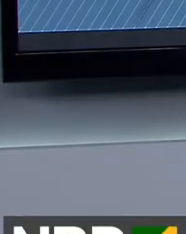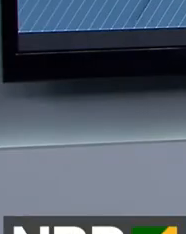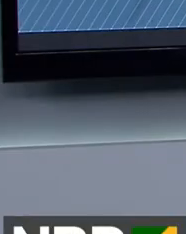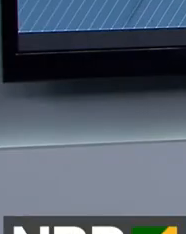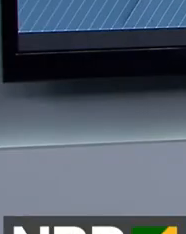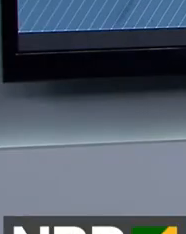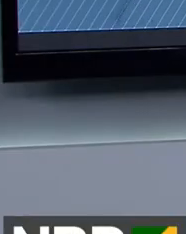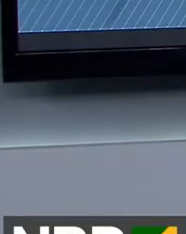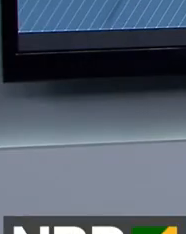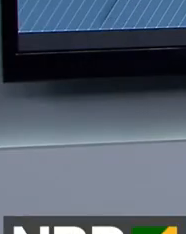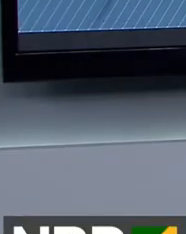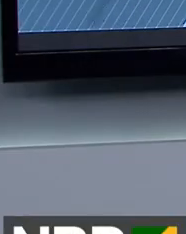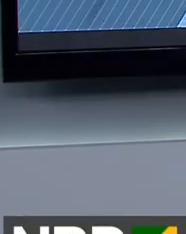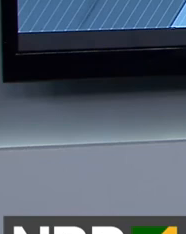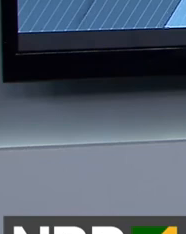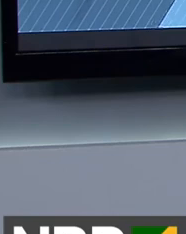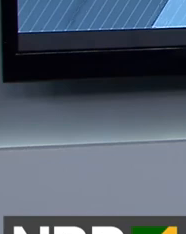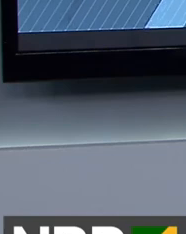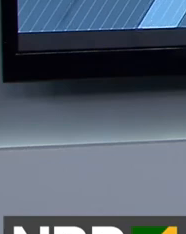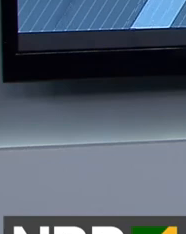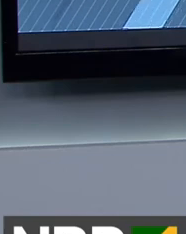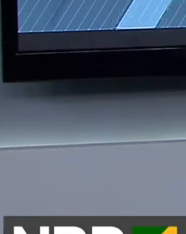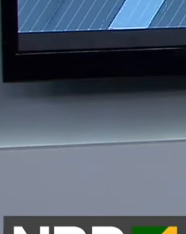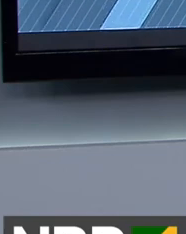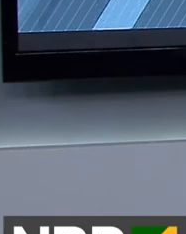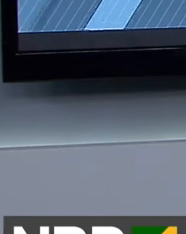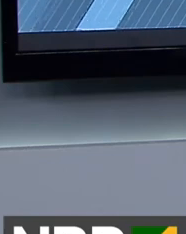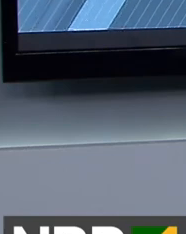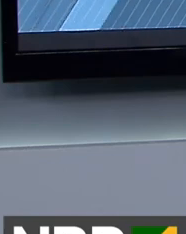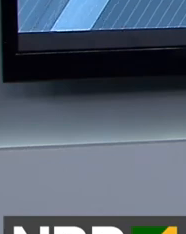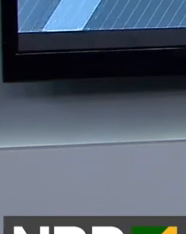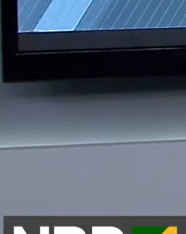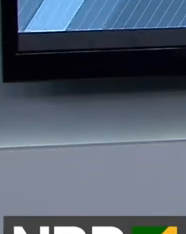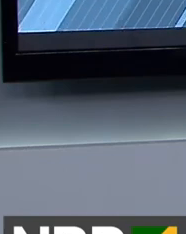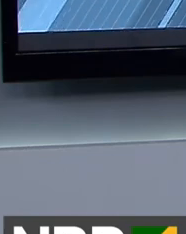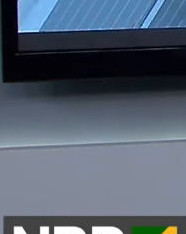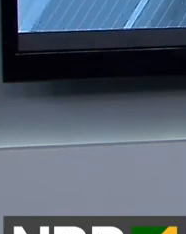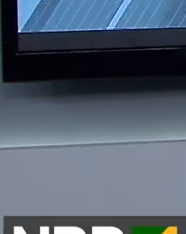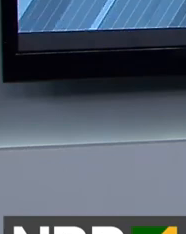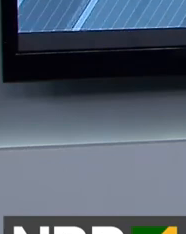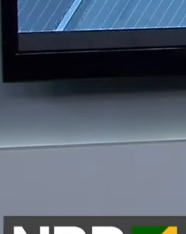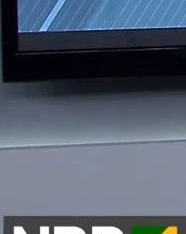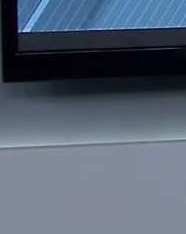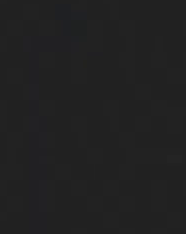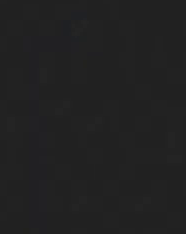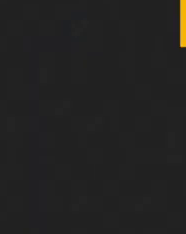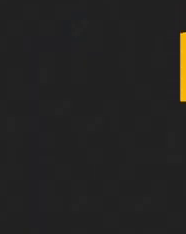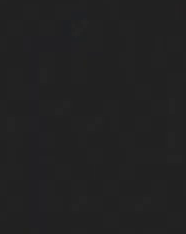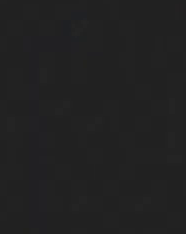outras informações. Continue com a gente na NBR, a TV do Governo Federal.